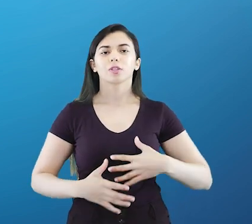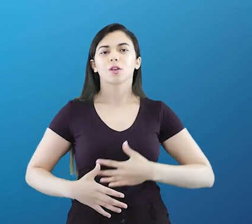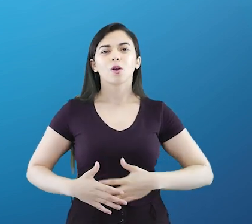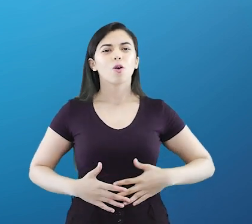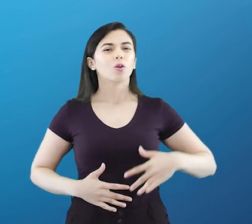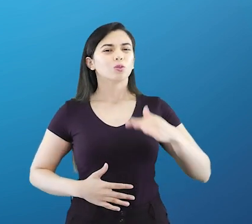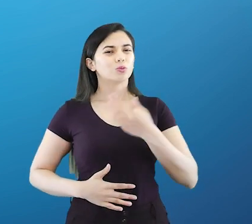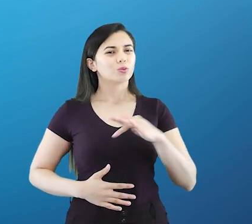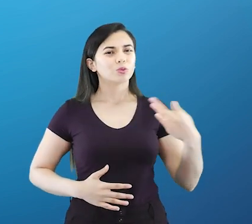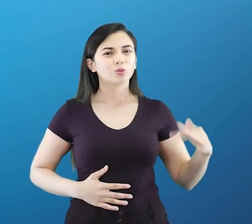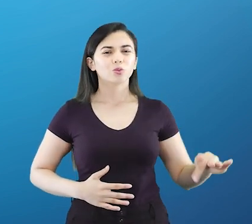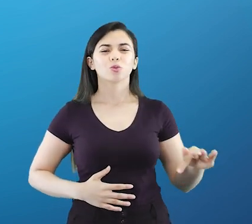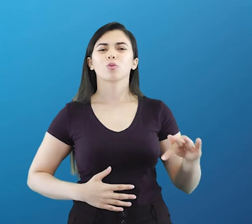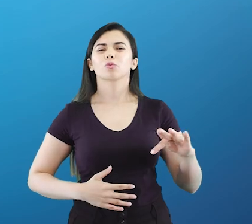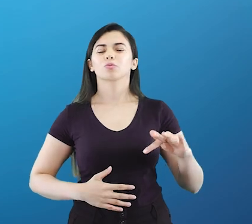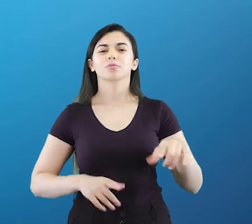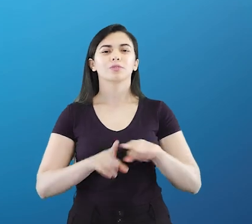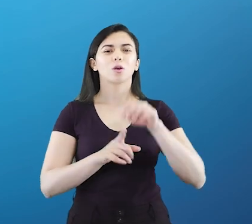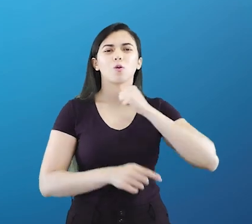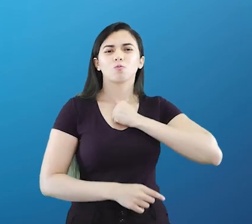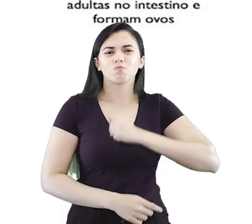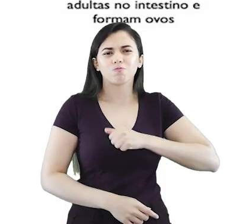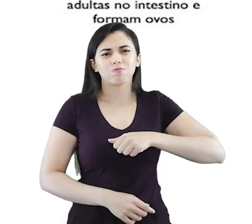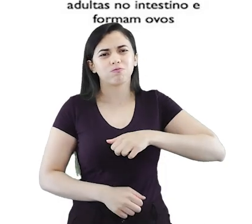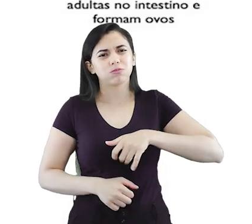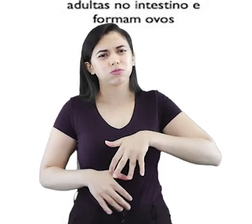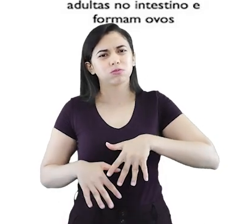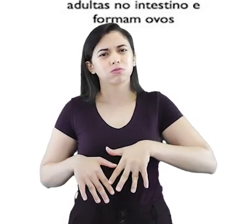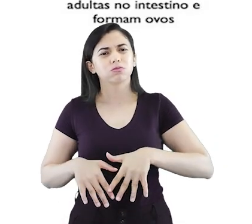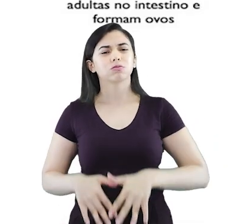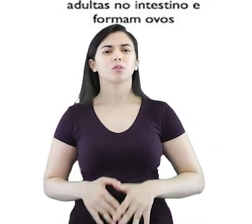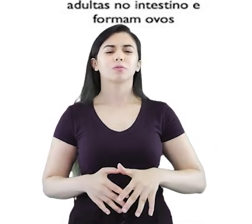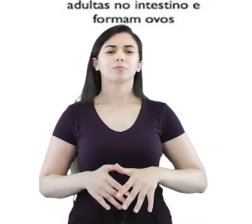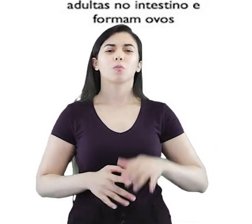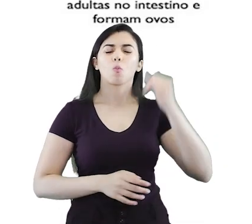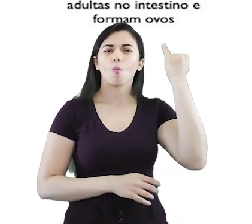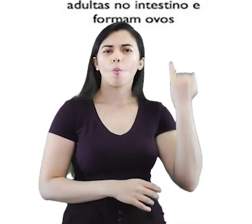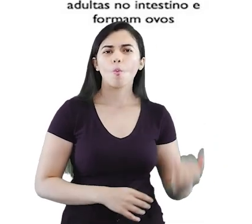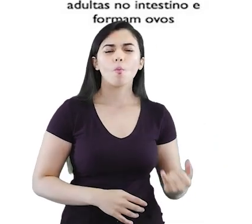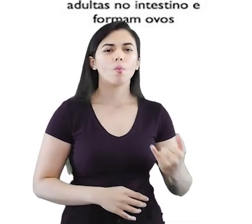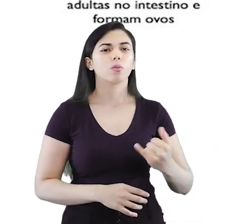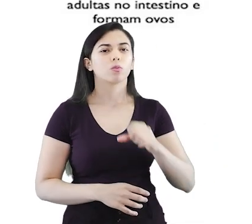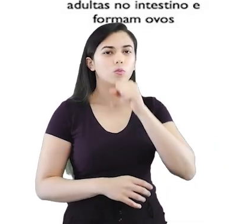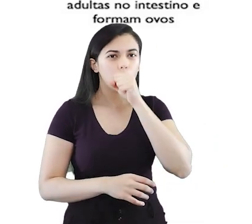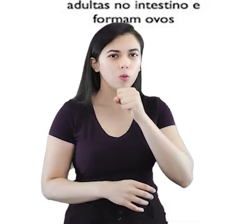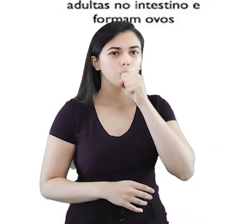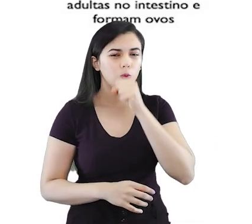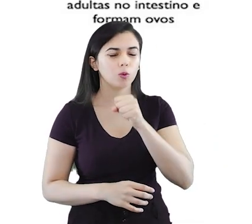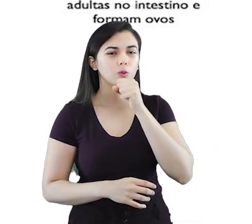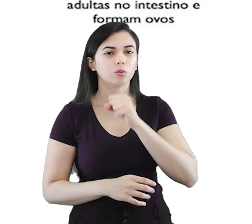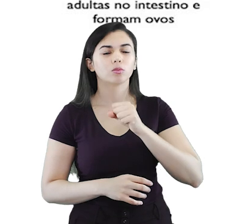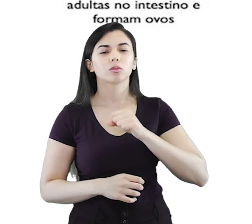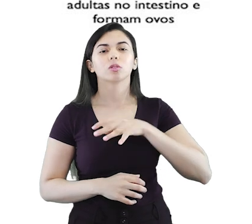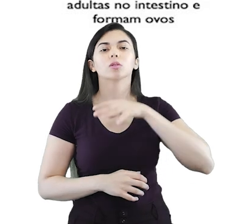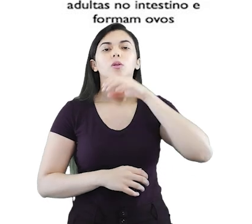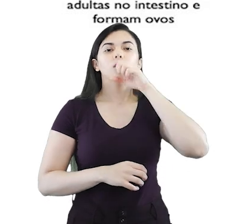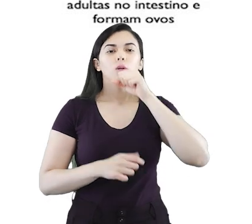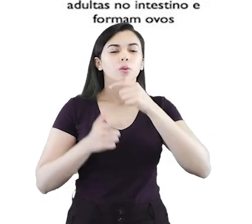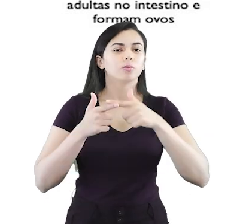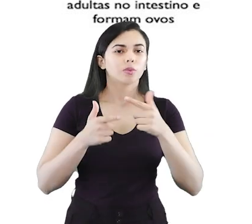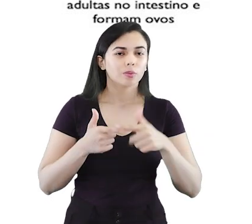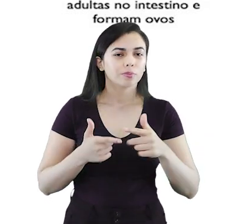de barriga, diarreia, perda de peso, tosse, respiração com ruído,